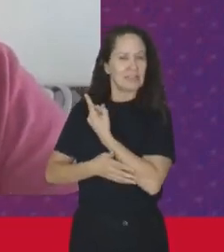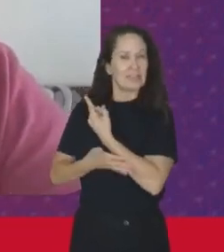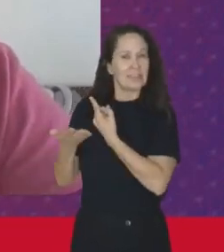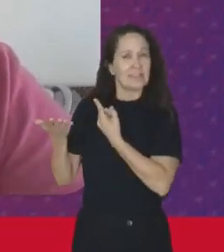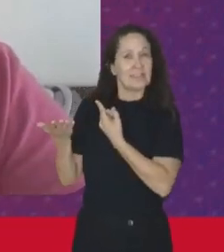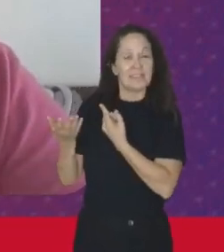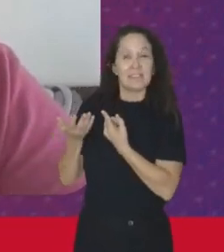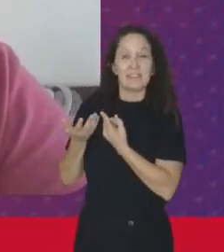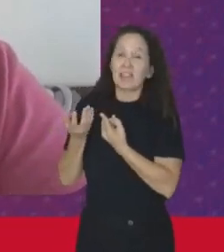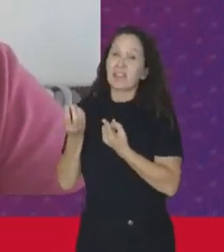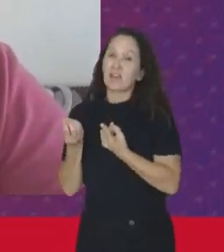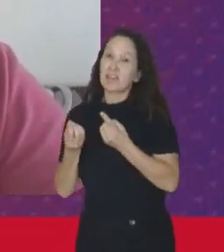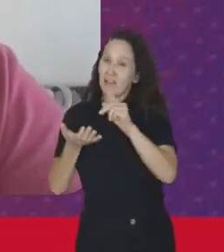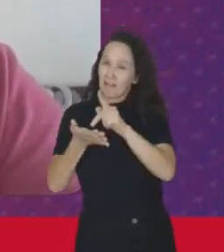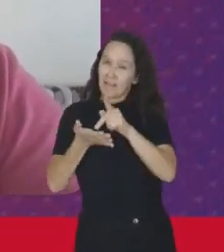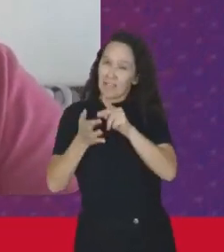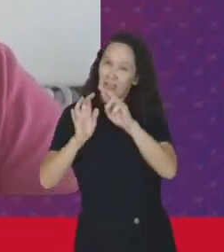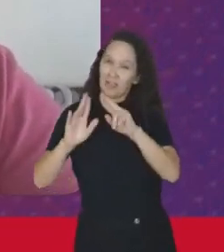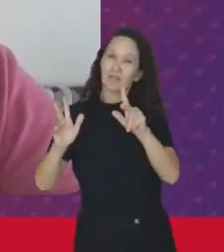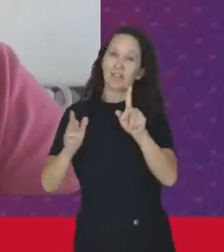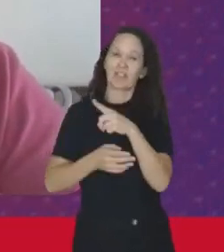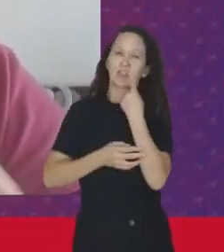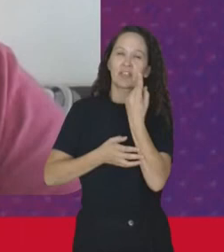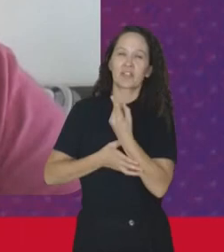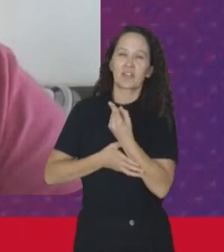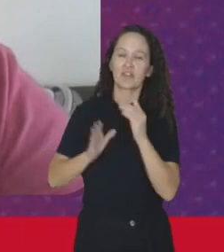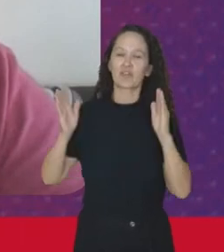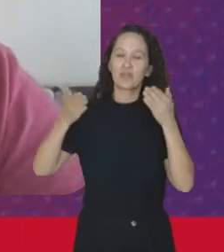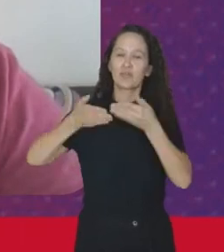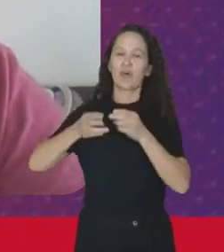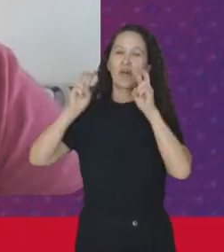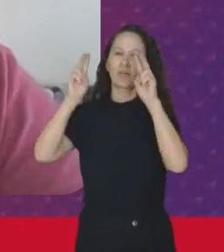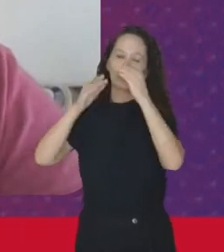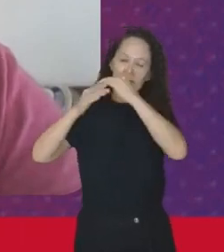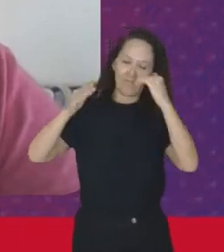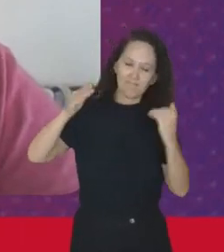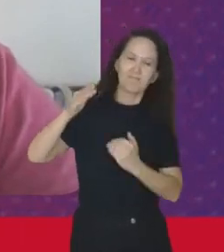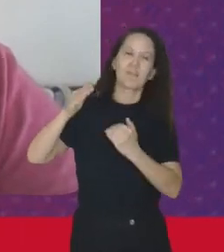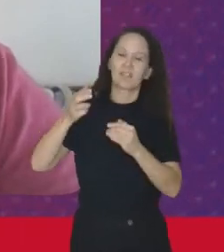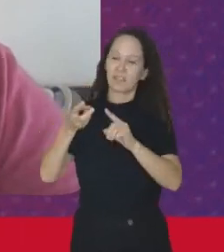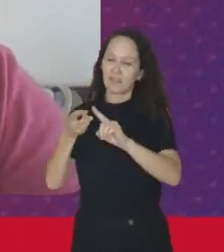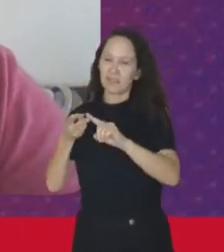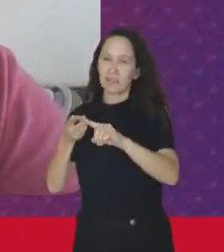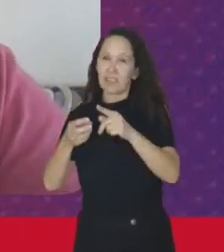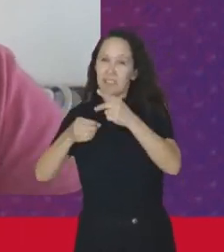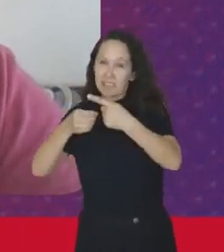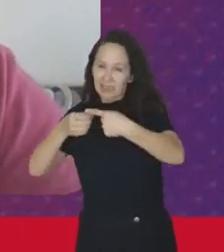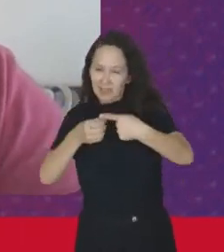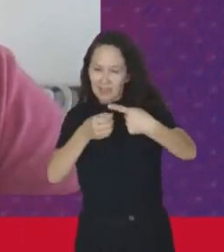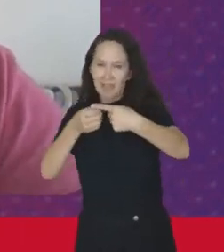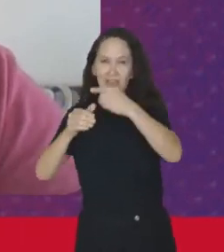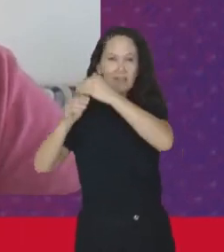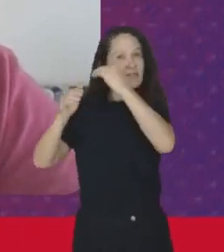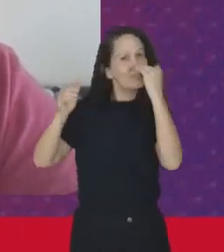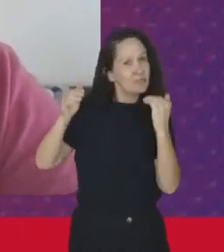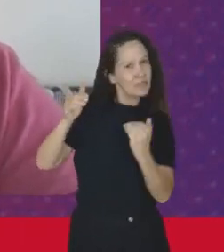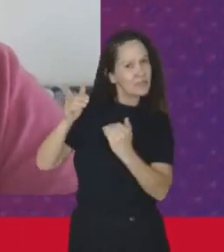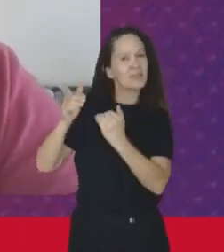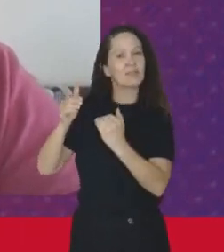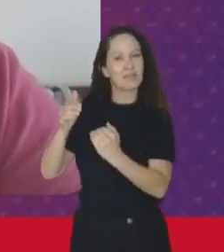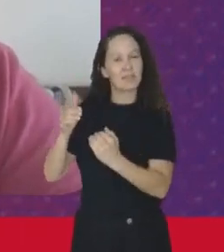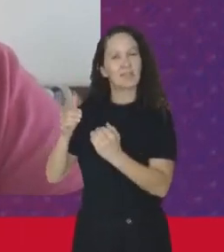muito fincada nos temas das desigualdades territoriais, das